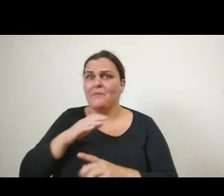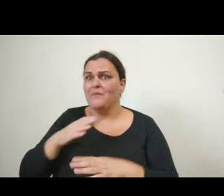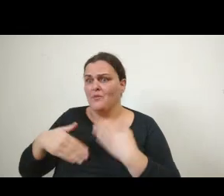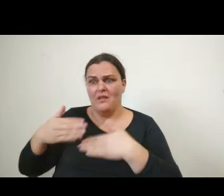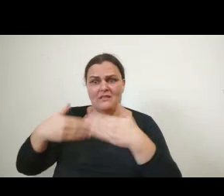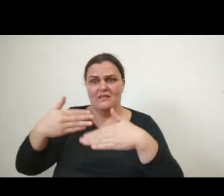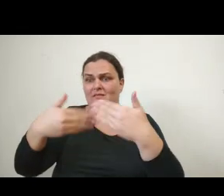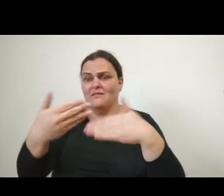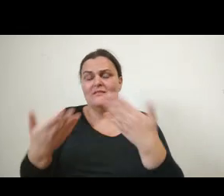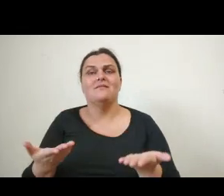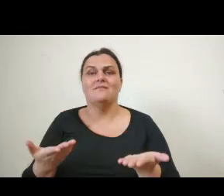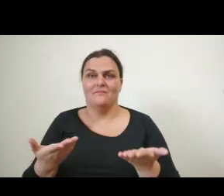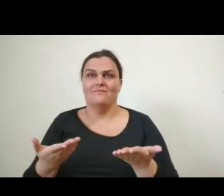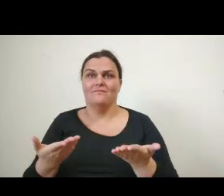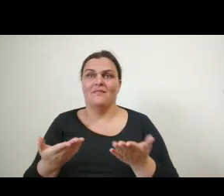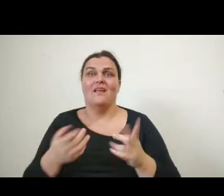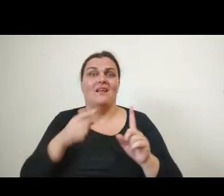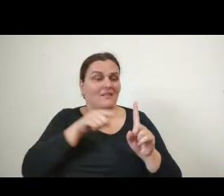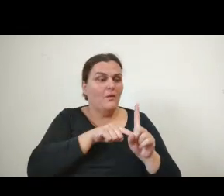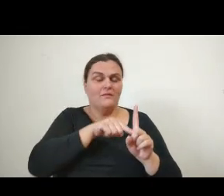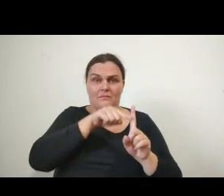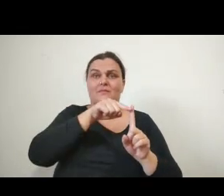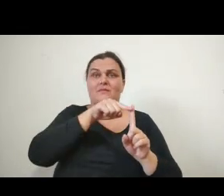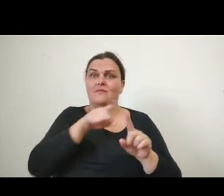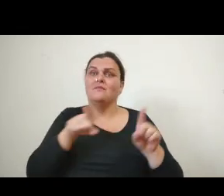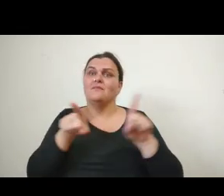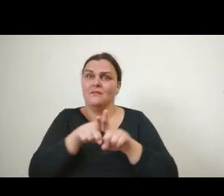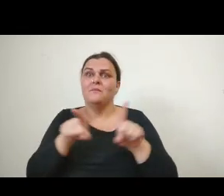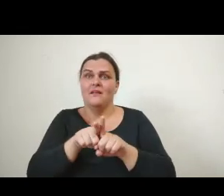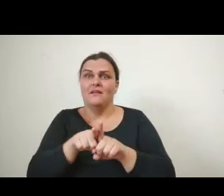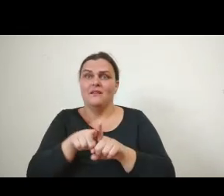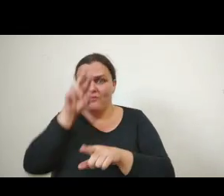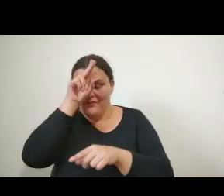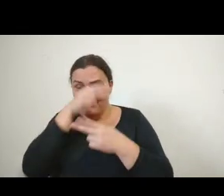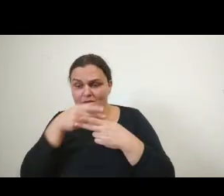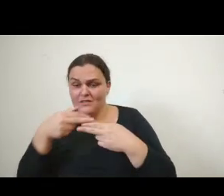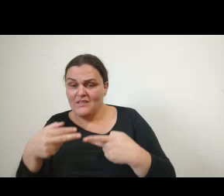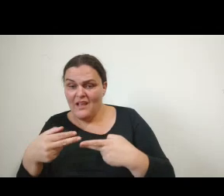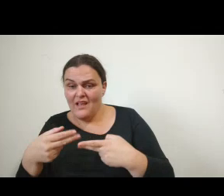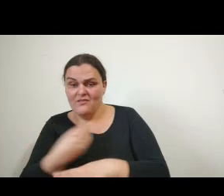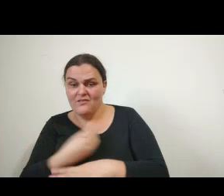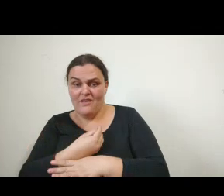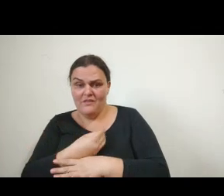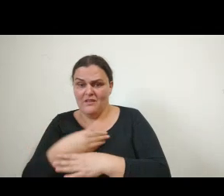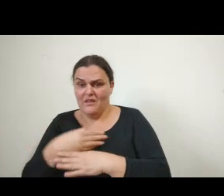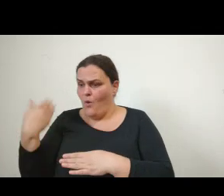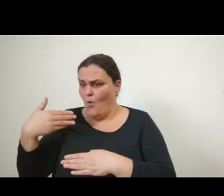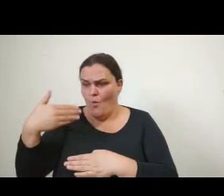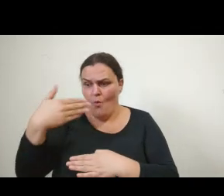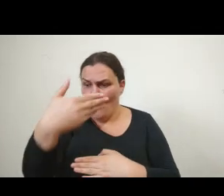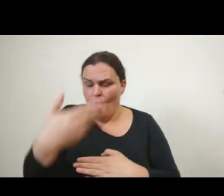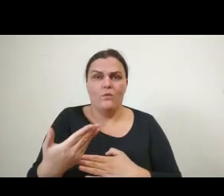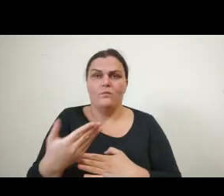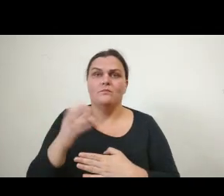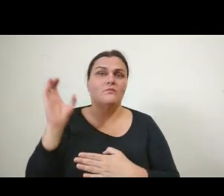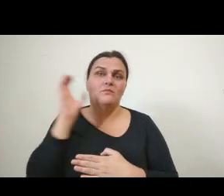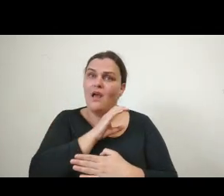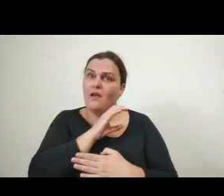da temperatura acelera o desenvolvimento do inseto. Isso aí vai ter consequências sobre o